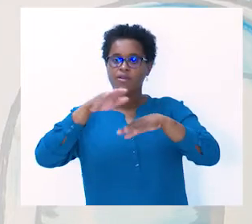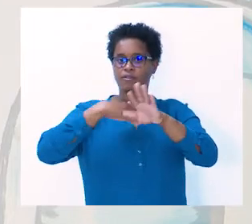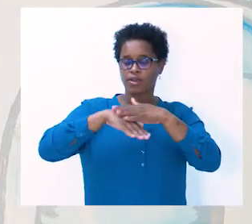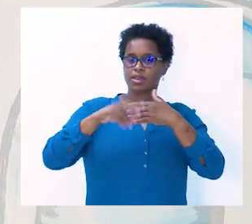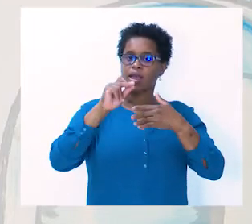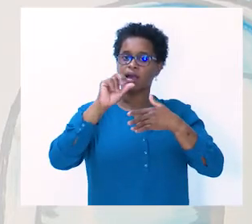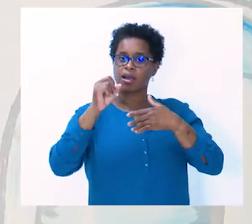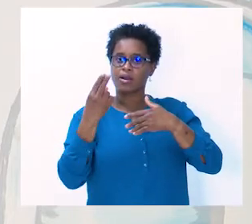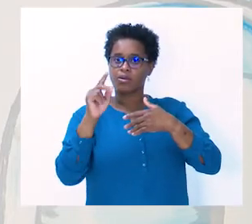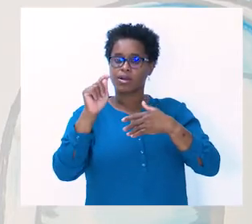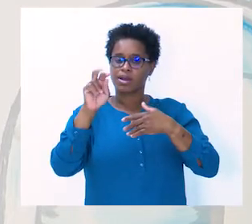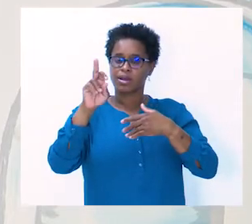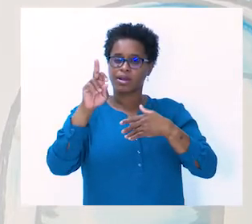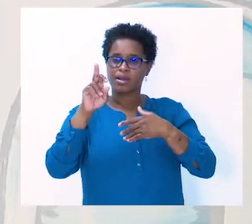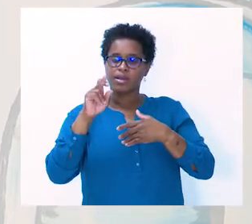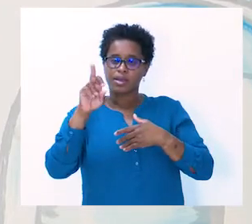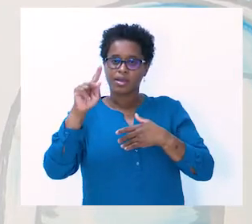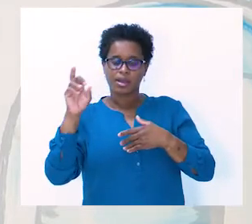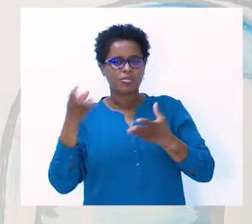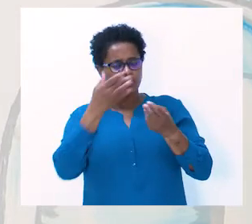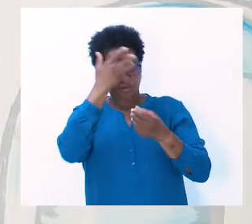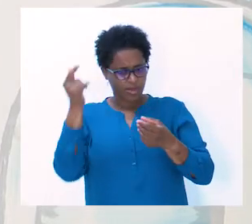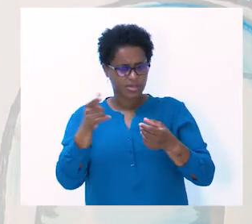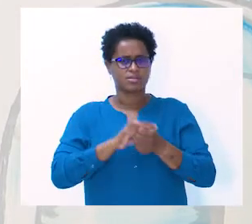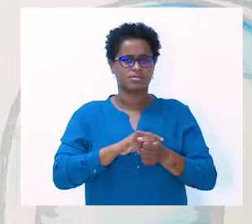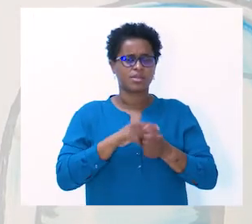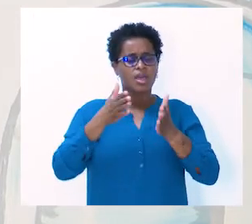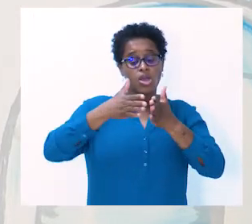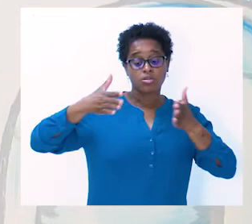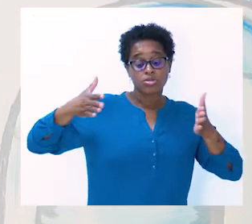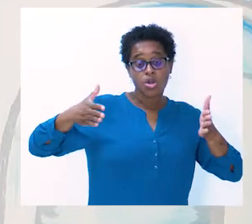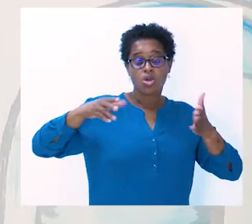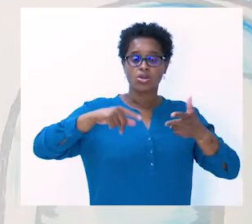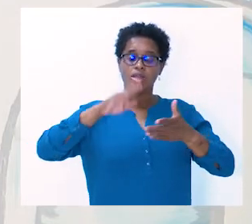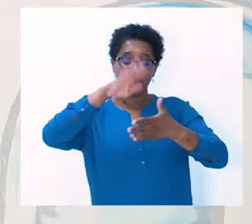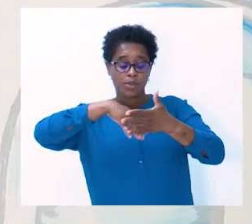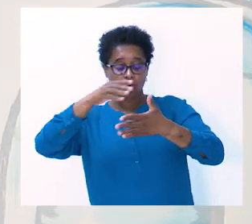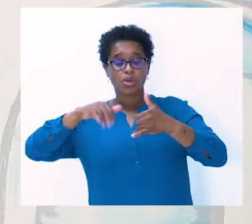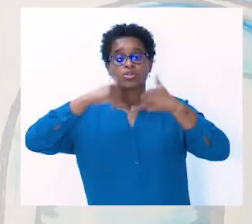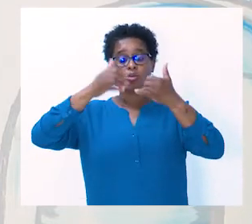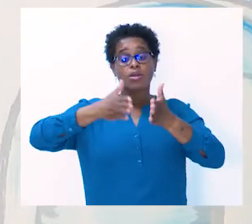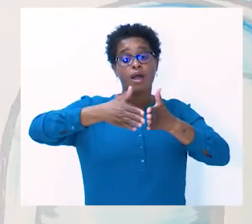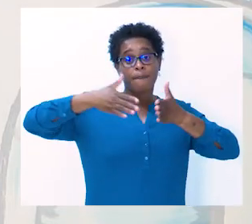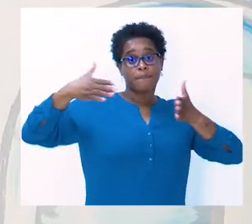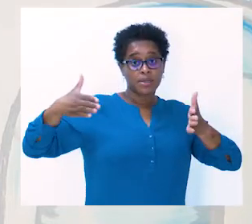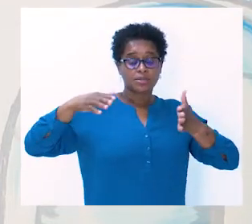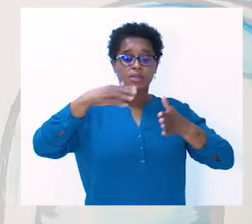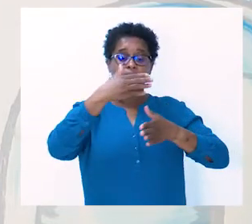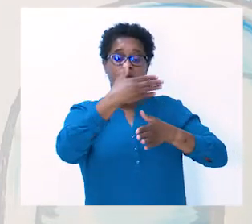feita a aguarela. Muito fácil. Então, as dimensões da pintura, depois de ampliada,